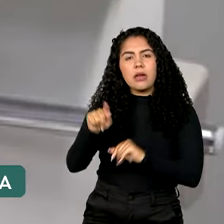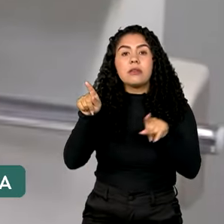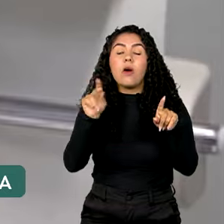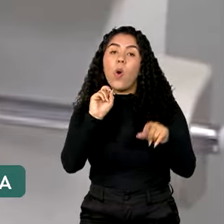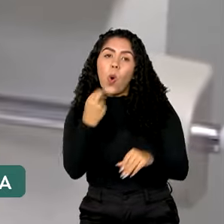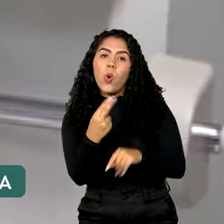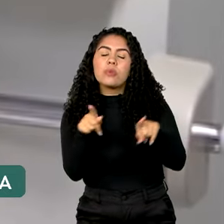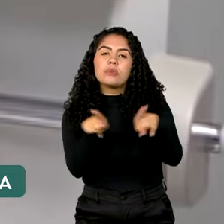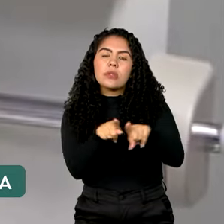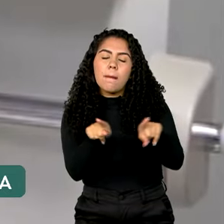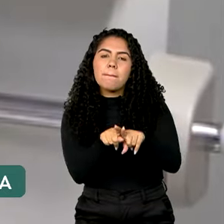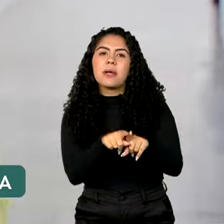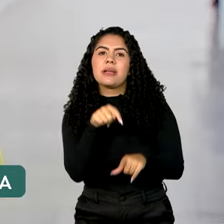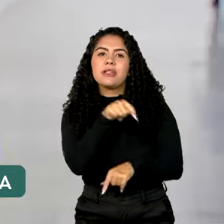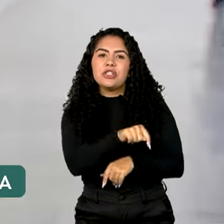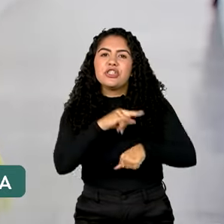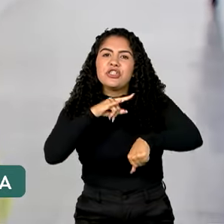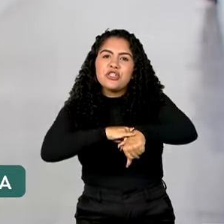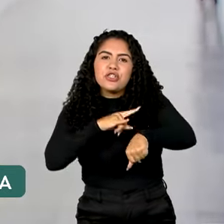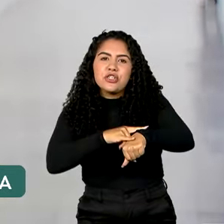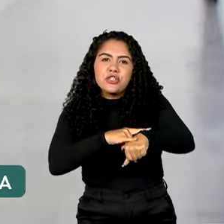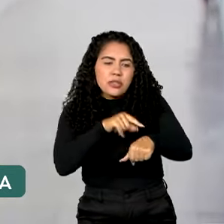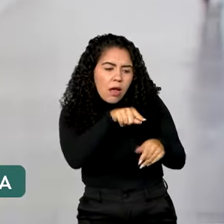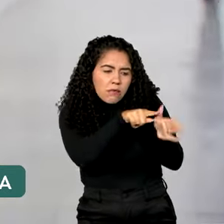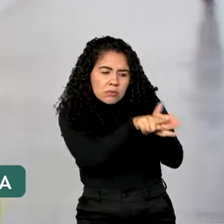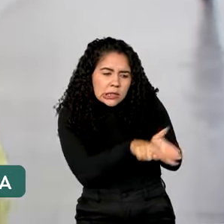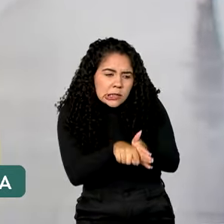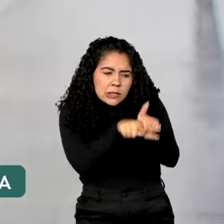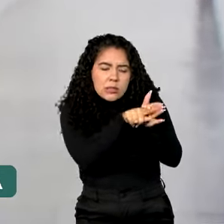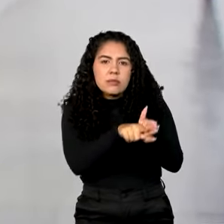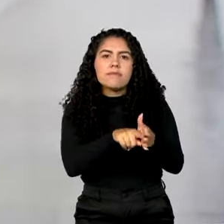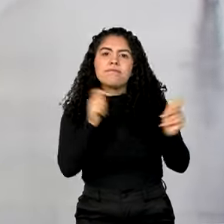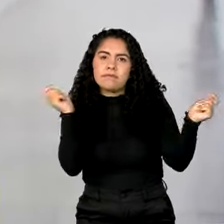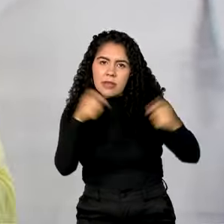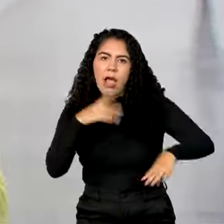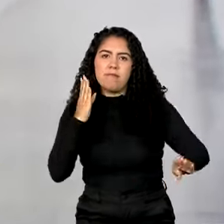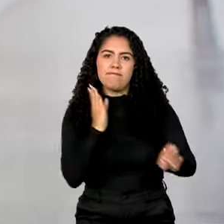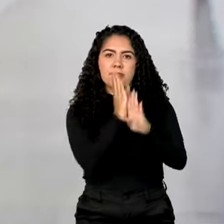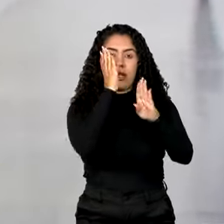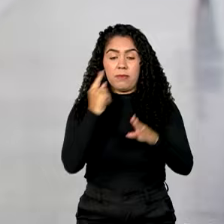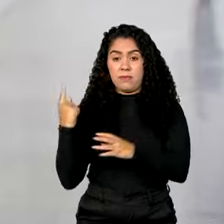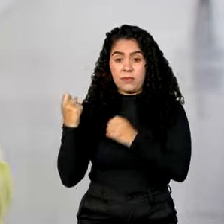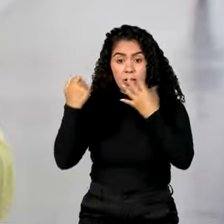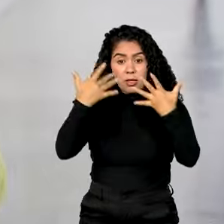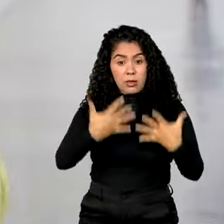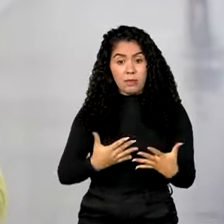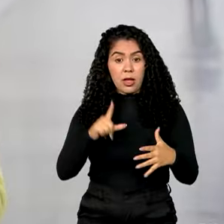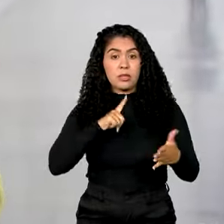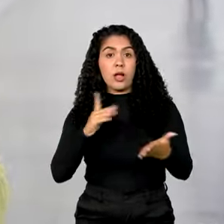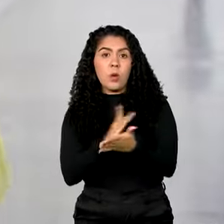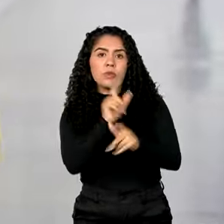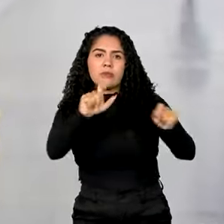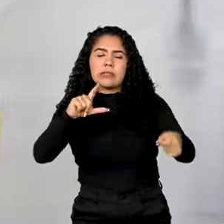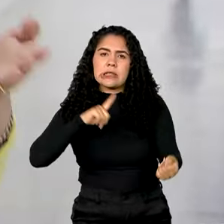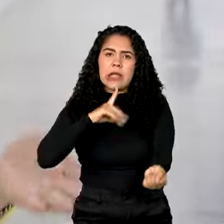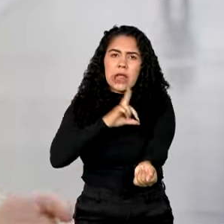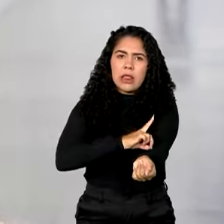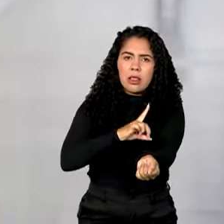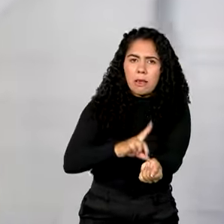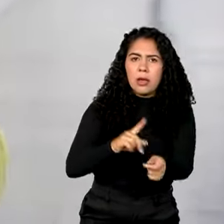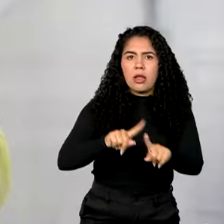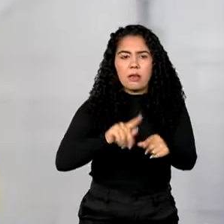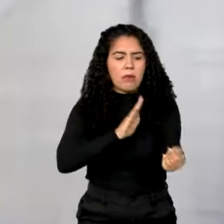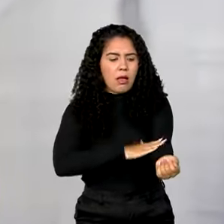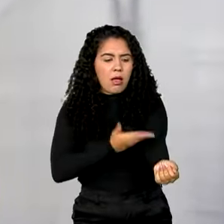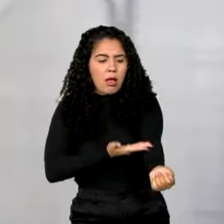de proteína pelos rins. Segundo o Ministério da Saúde, pessoas com hipertensão arterial, diabetes, doenças do